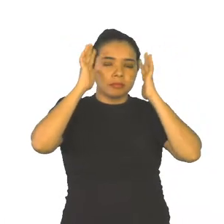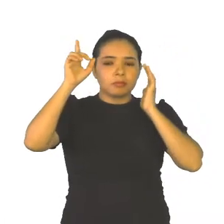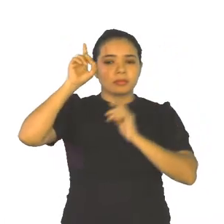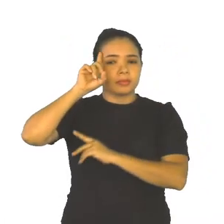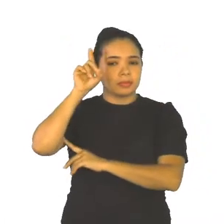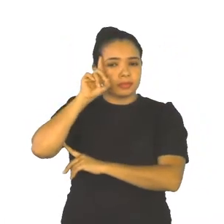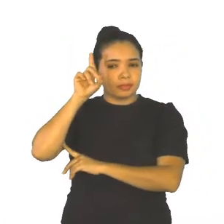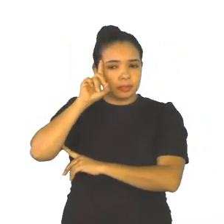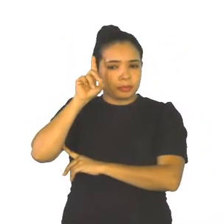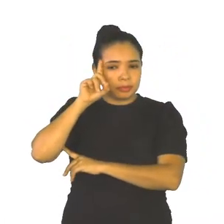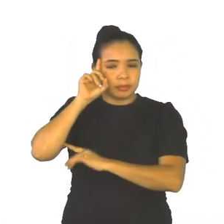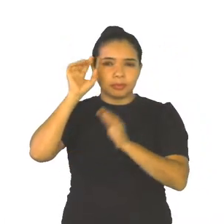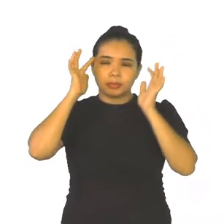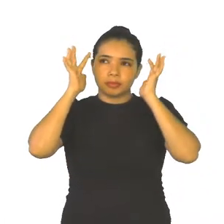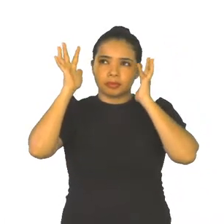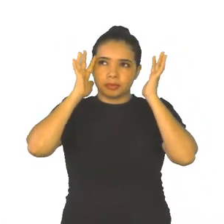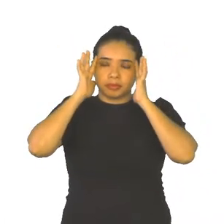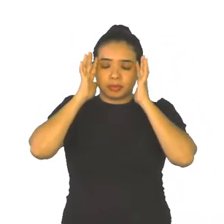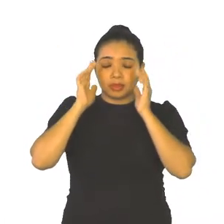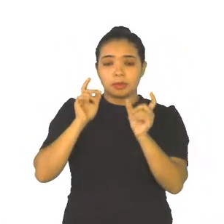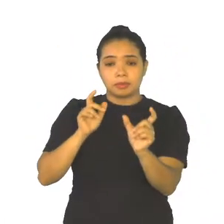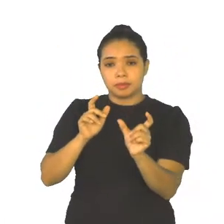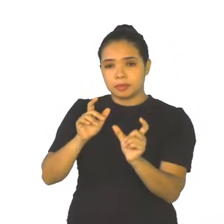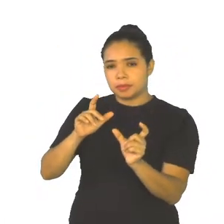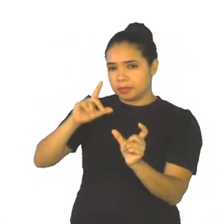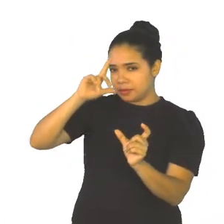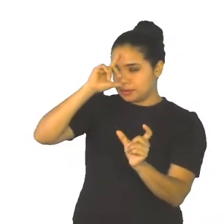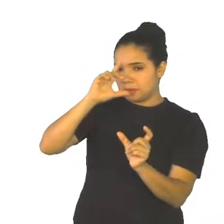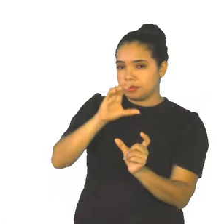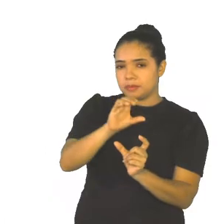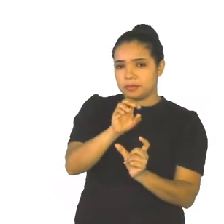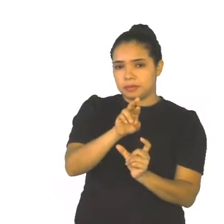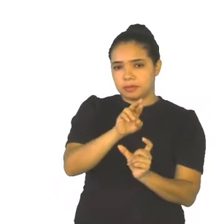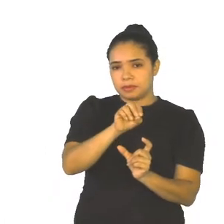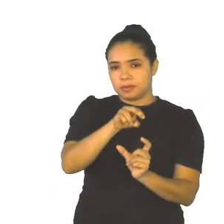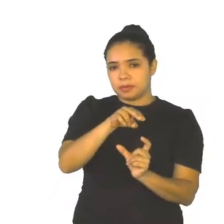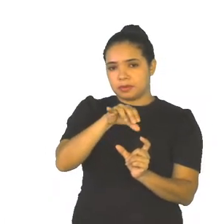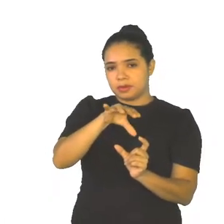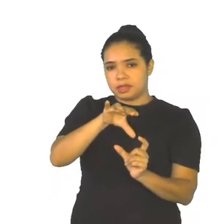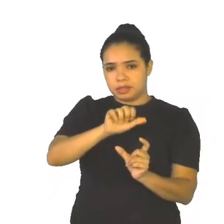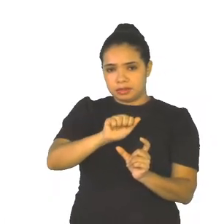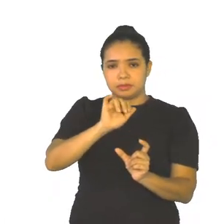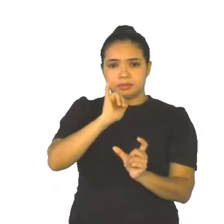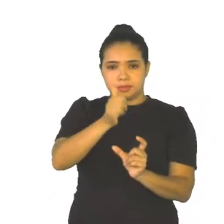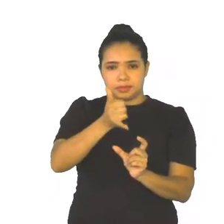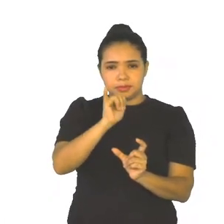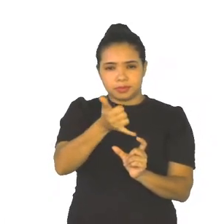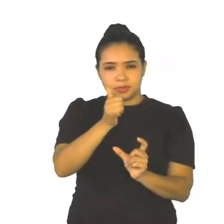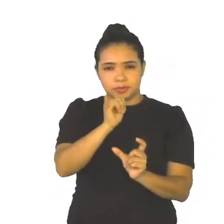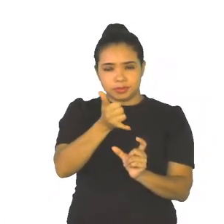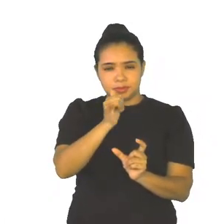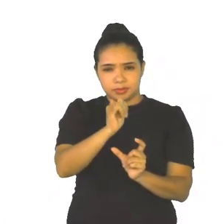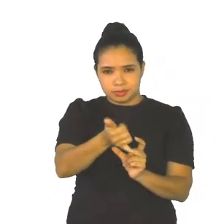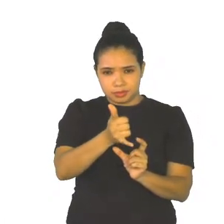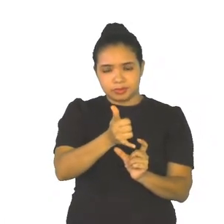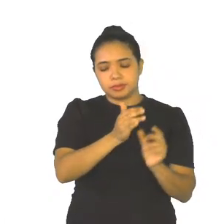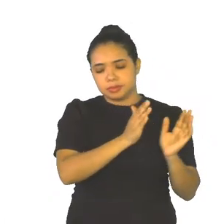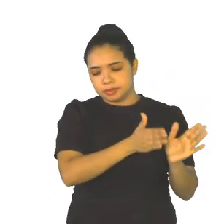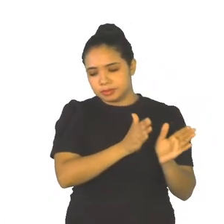palavra é derivada do latim crônica e significa narrativa construída em